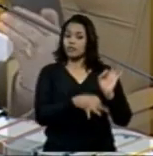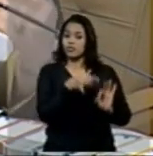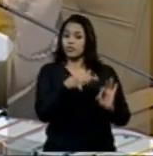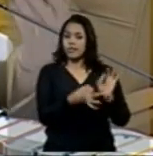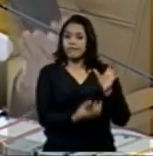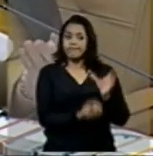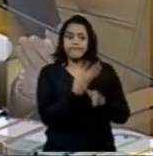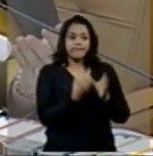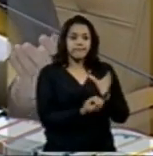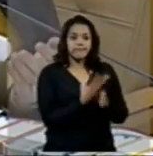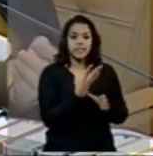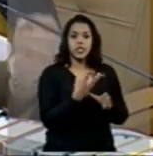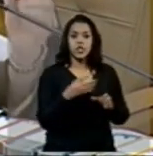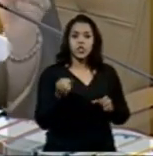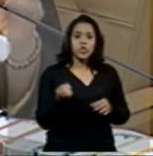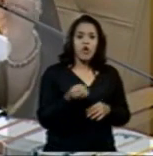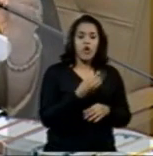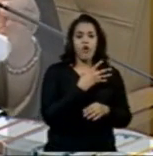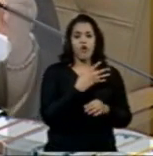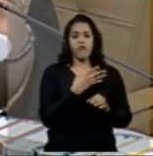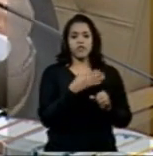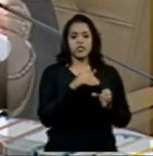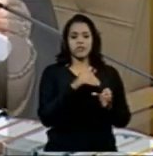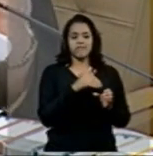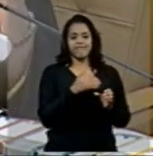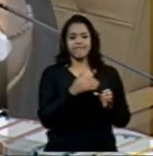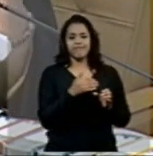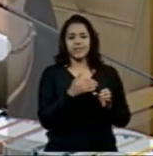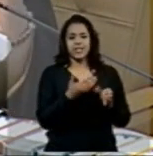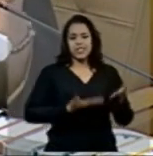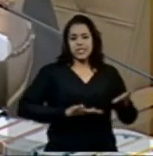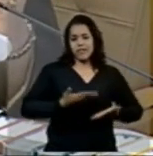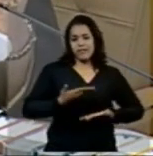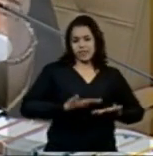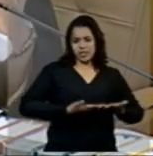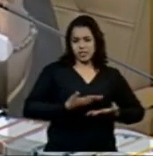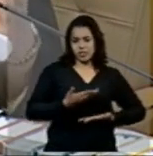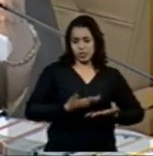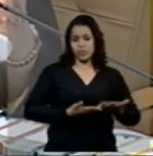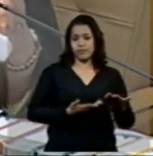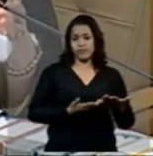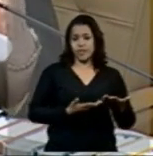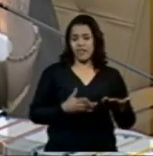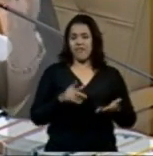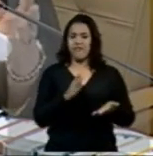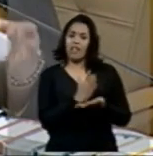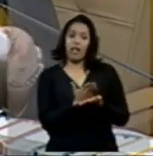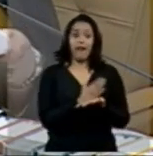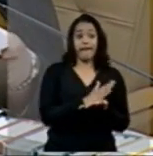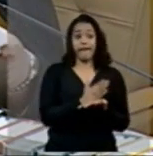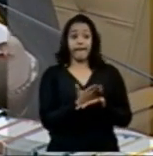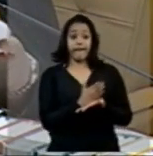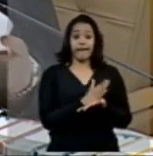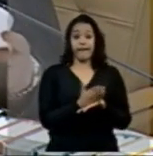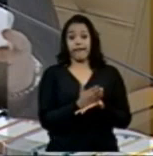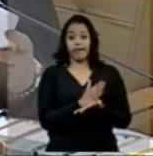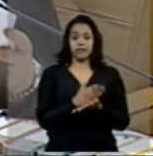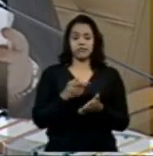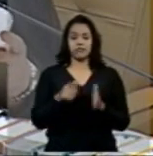a formular novas exceções, relativizando a rigidez do enunciado editado